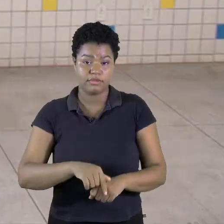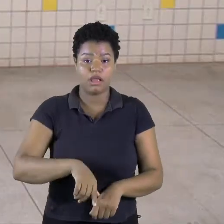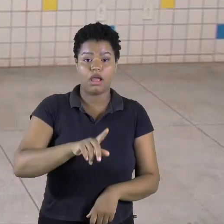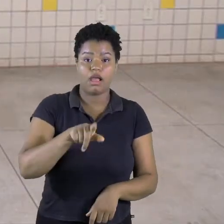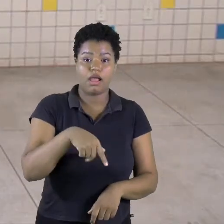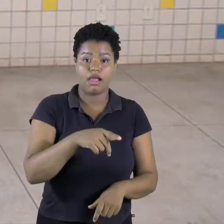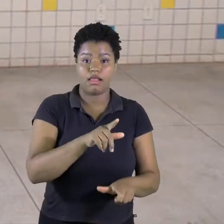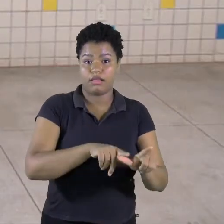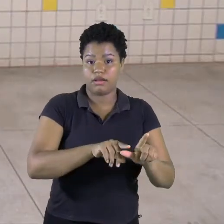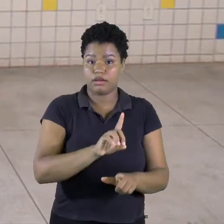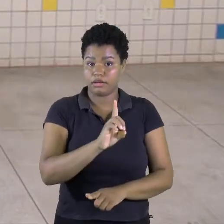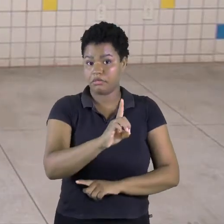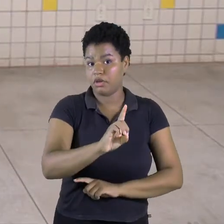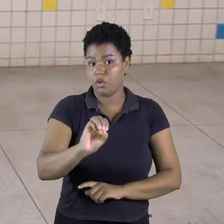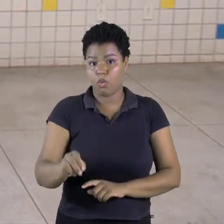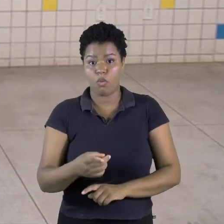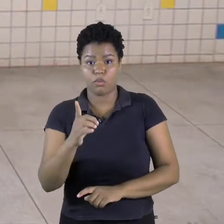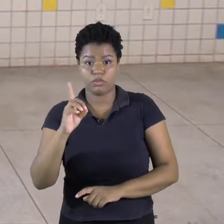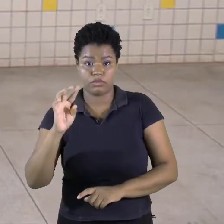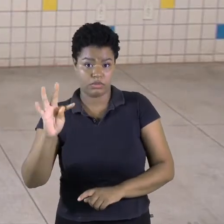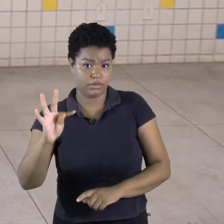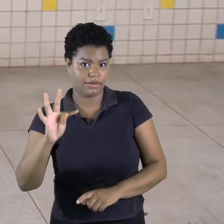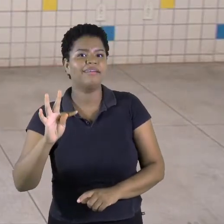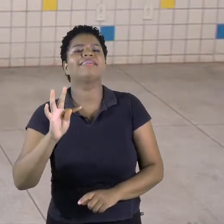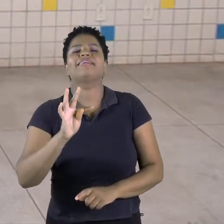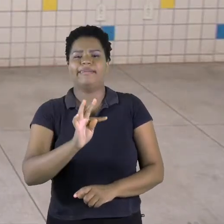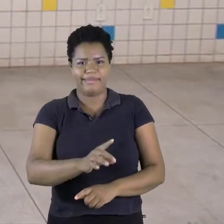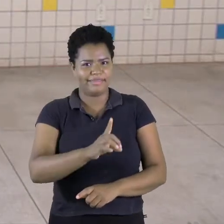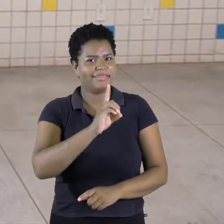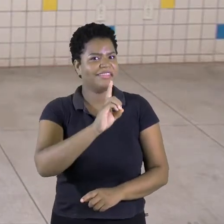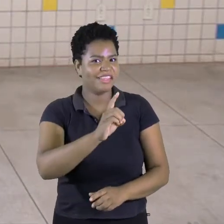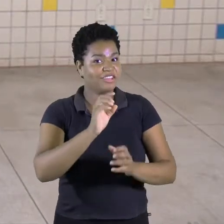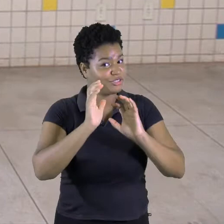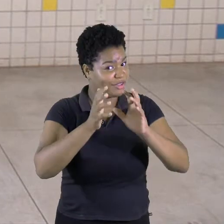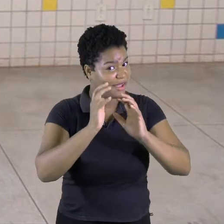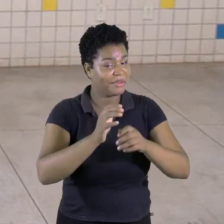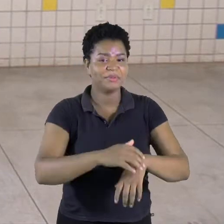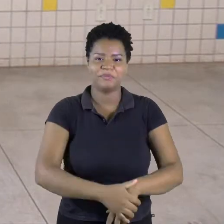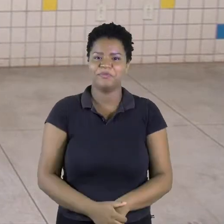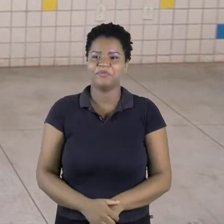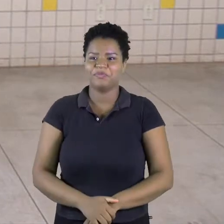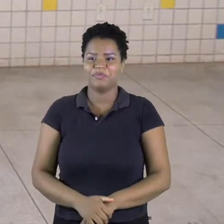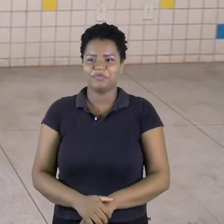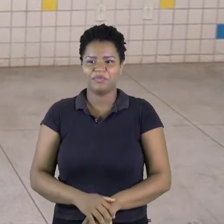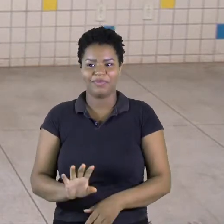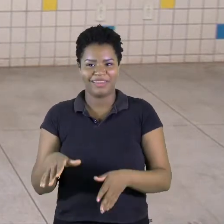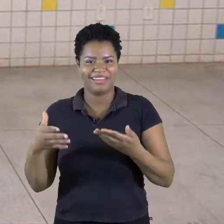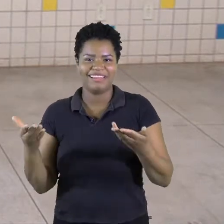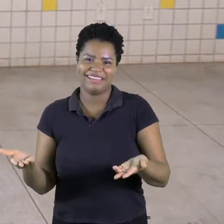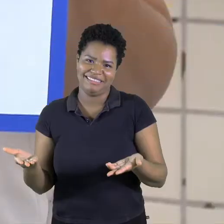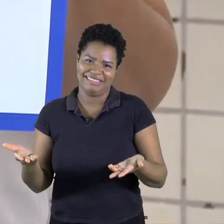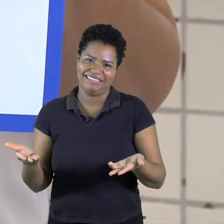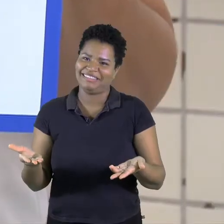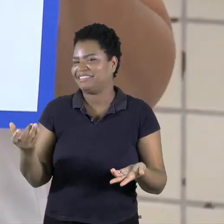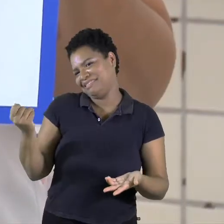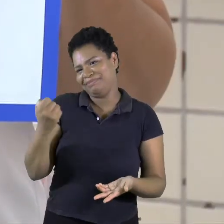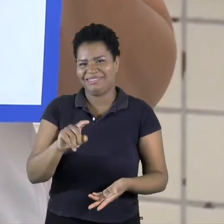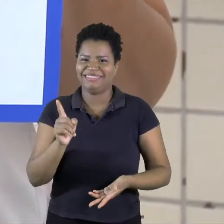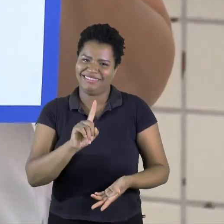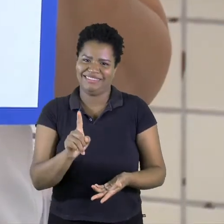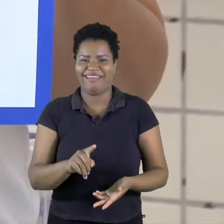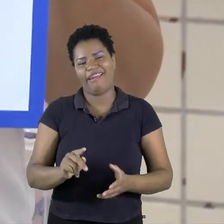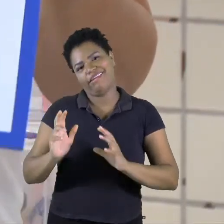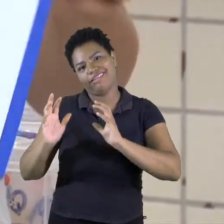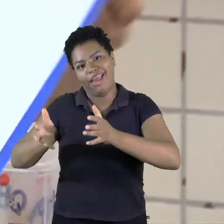T? Isso mesmo, D de dado. E olha ele aqui. Nem precisa falar, né? O dado é com D ou